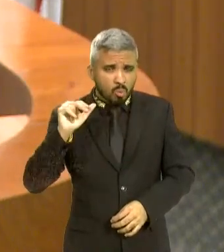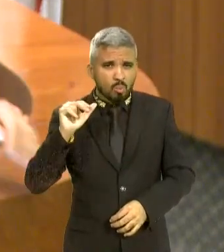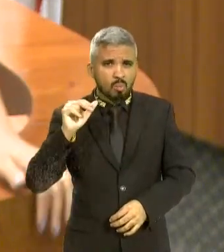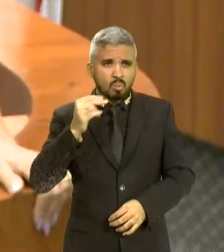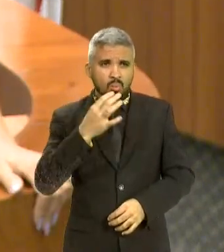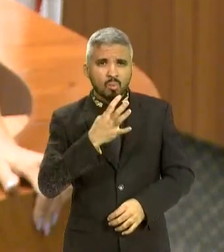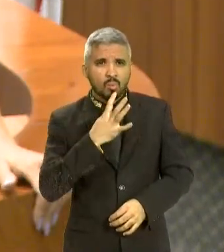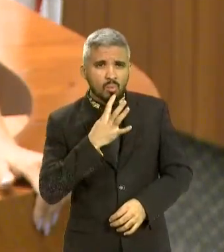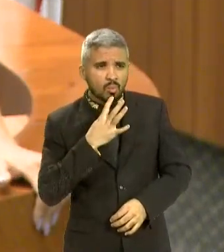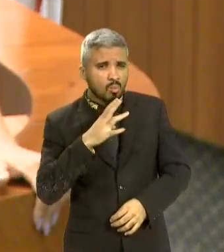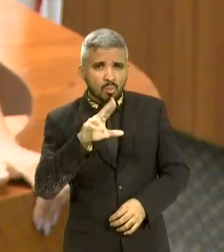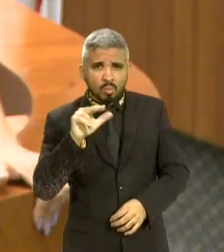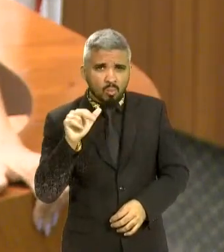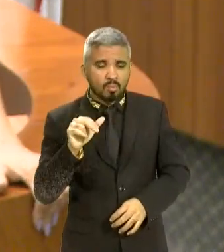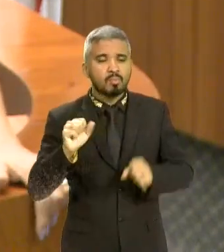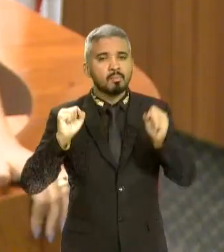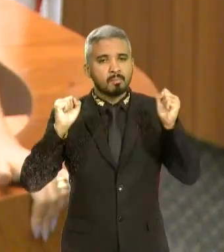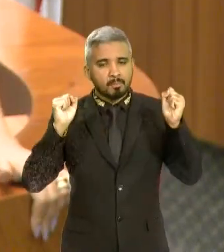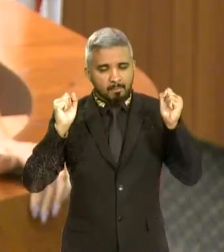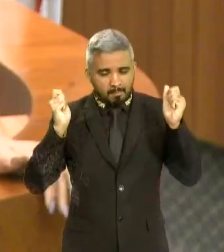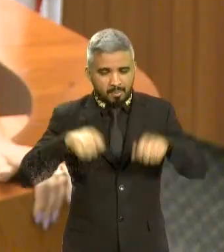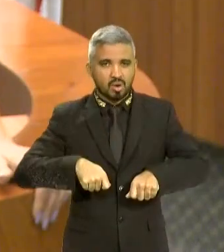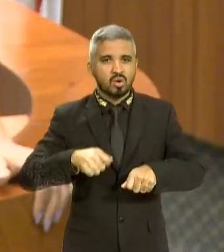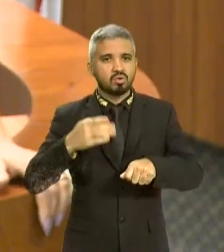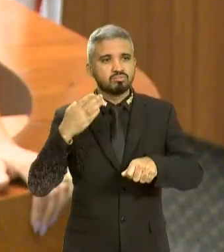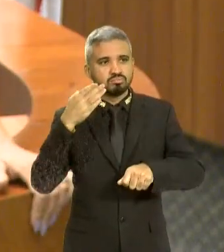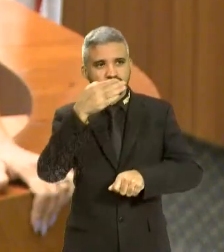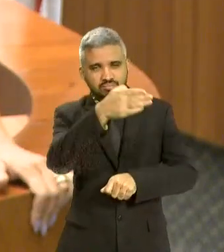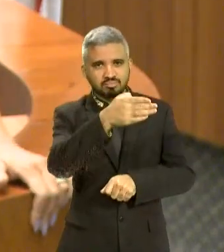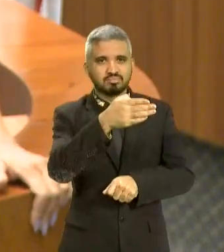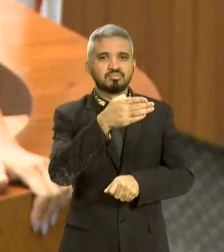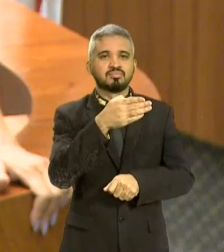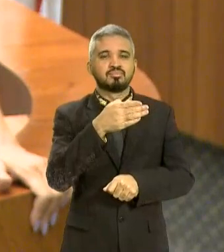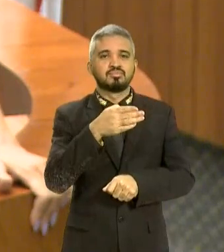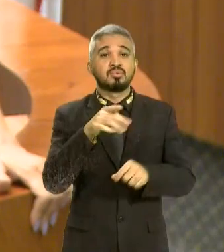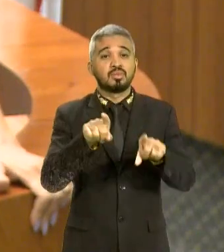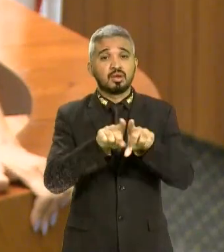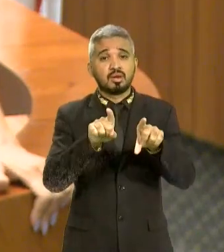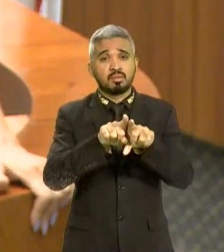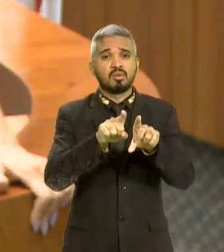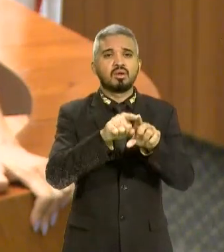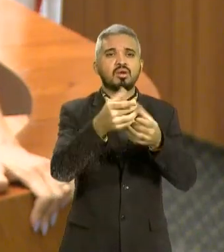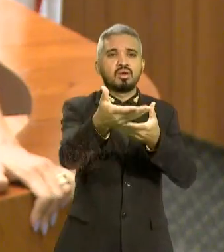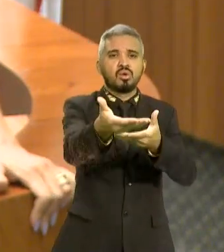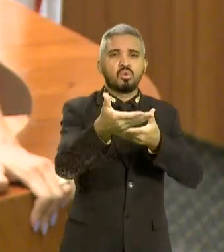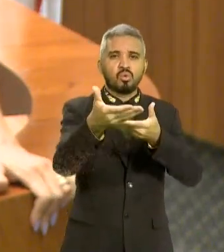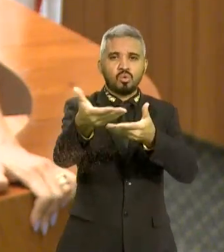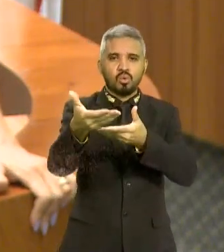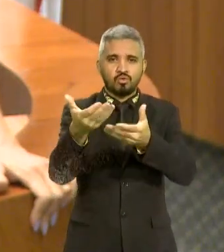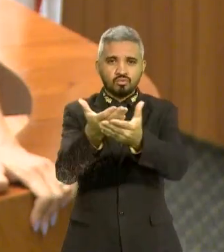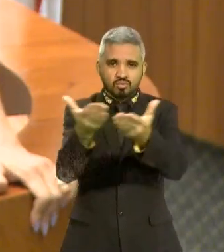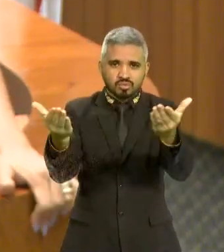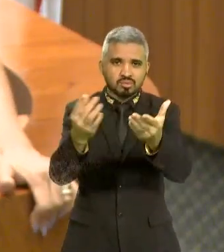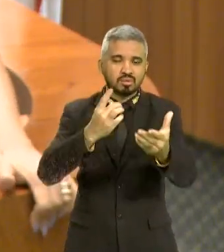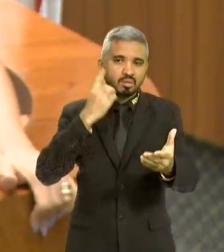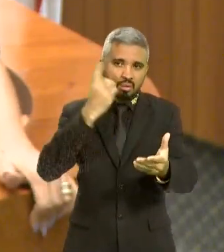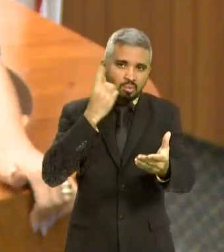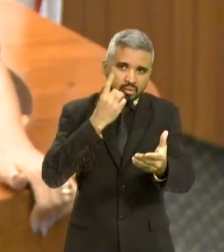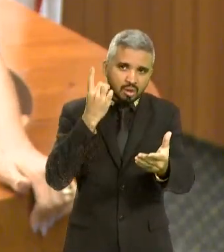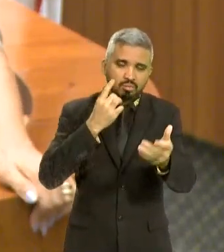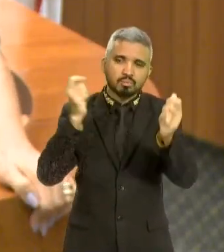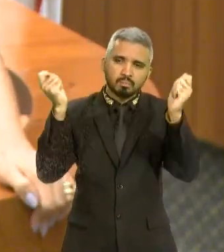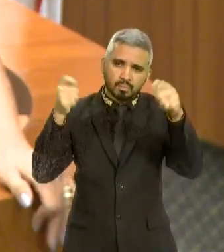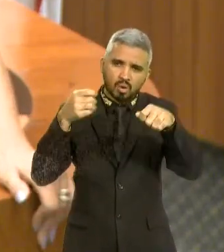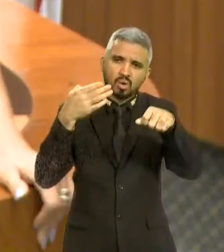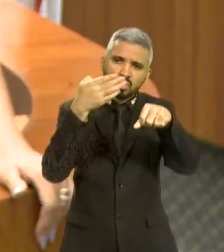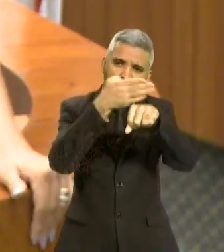lá novamente. Aproveito a oportunidade, inclusive, para convidar os colegas a conhecerem o nosso Natal. E que gostaria muito